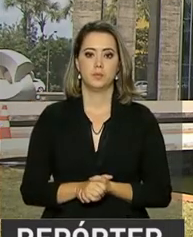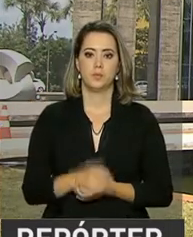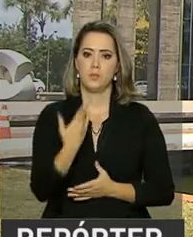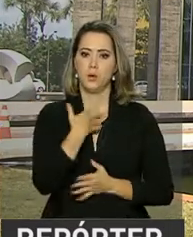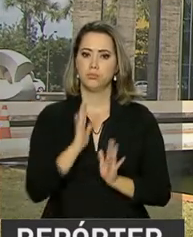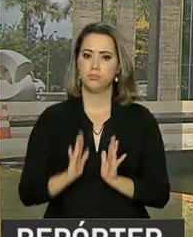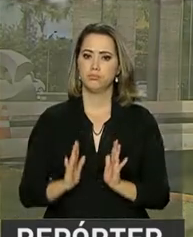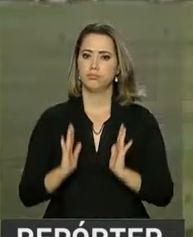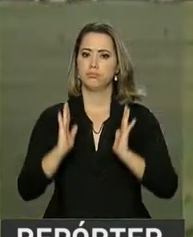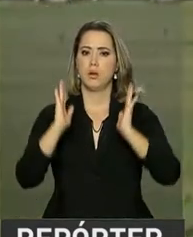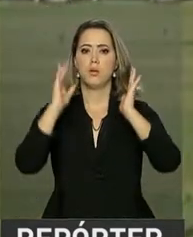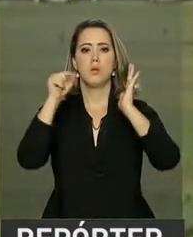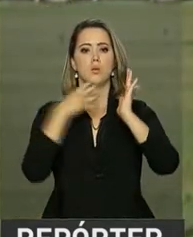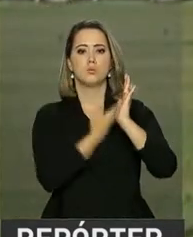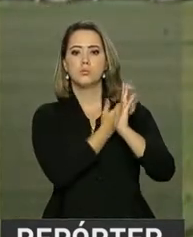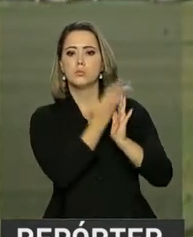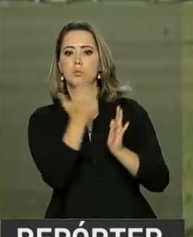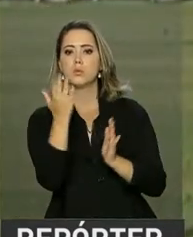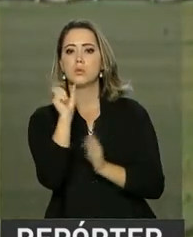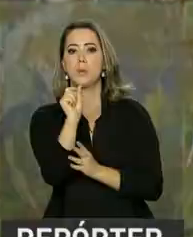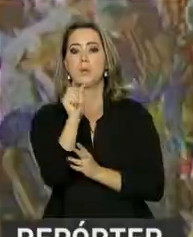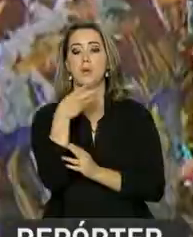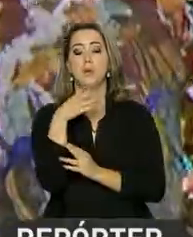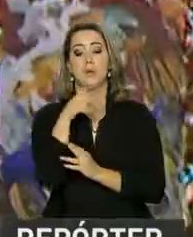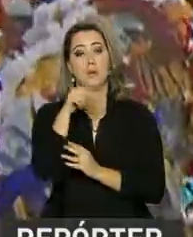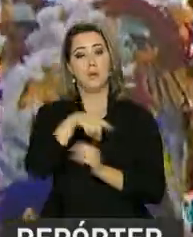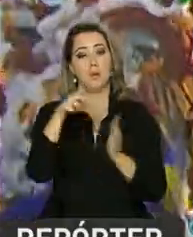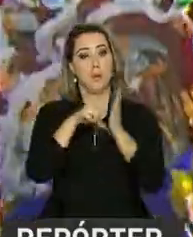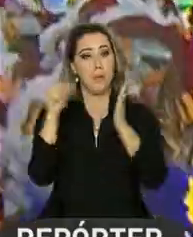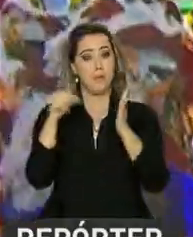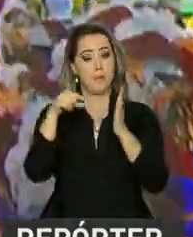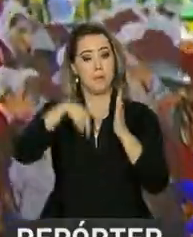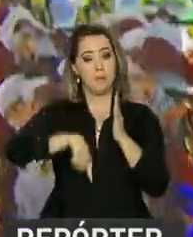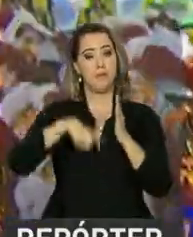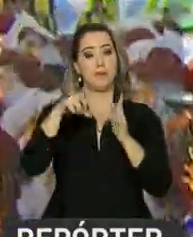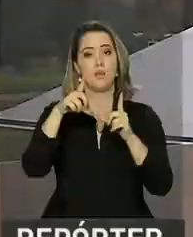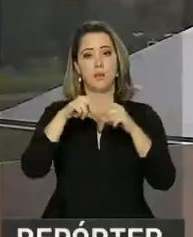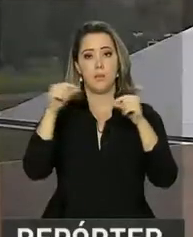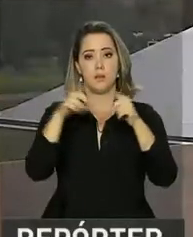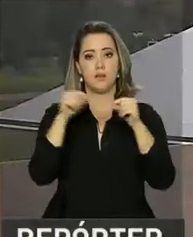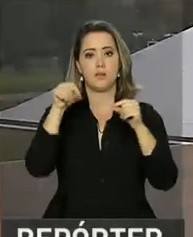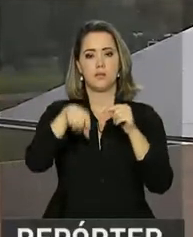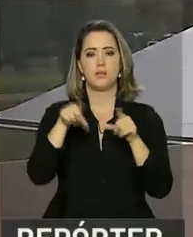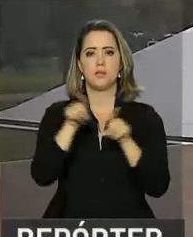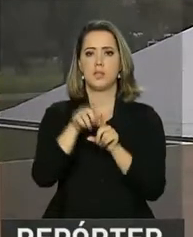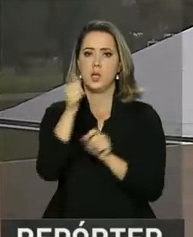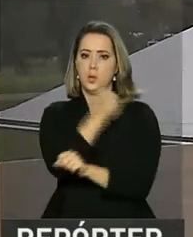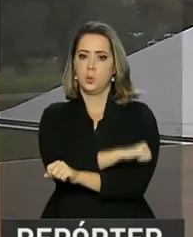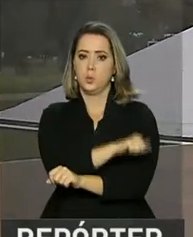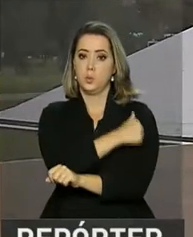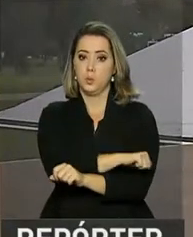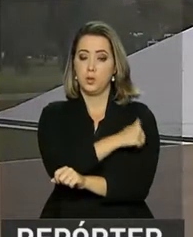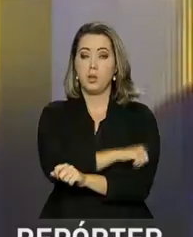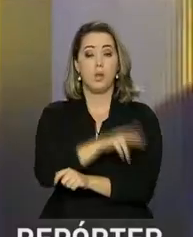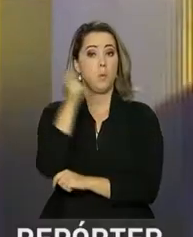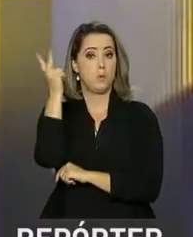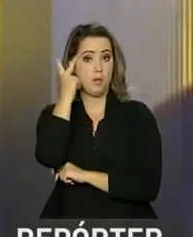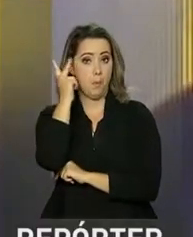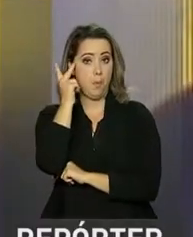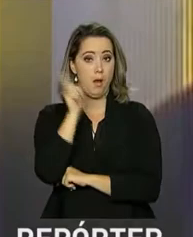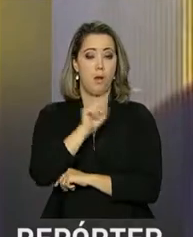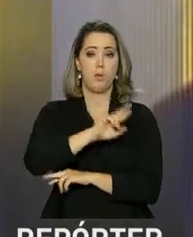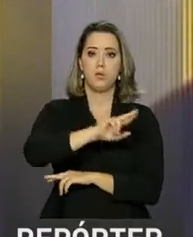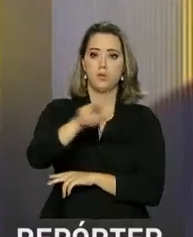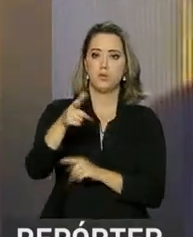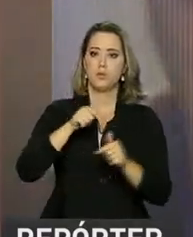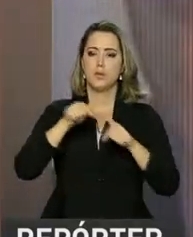palácios do Itamaraty e da Alvorada, em Brasília, o Sambódromo do Rio de Janeiro e o Parque do Ibirapuera, em São Paulo. O